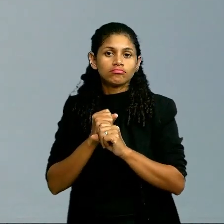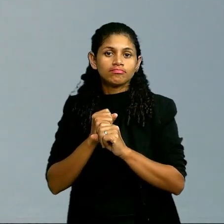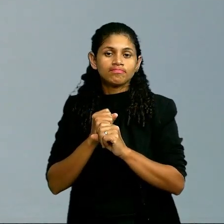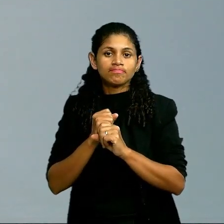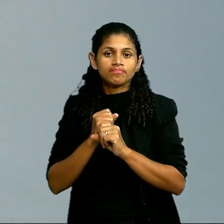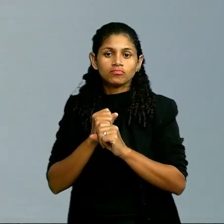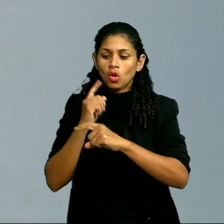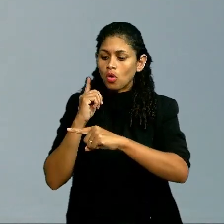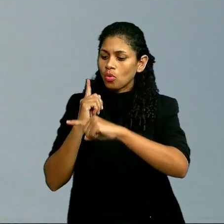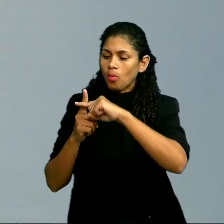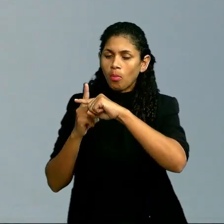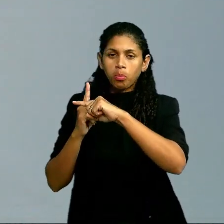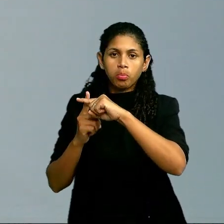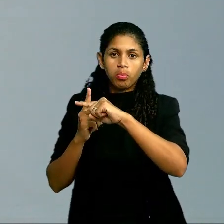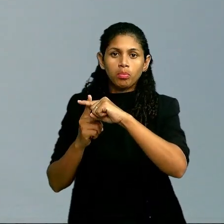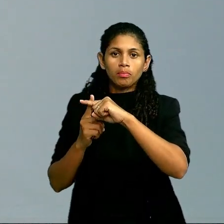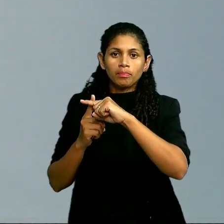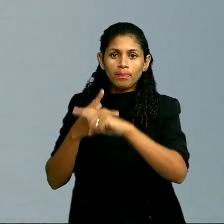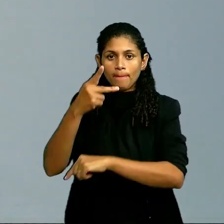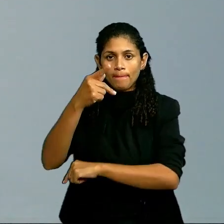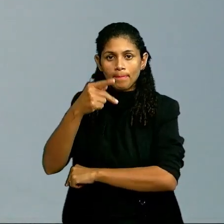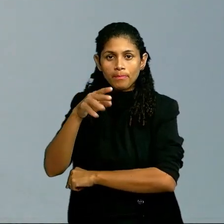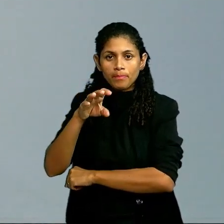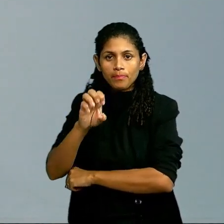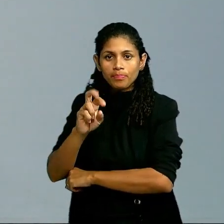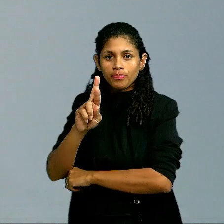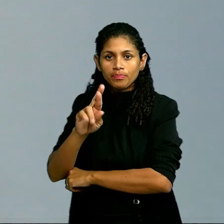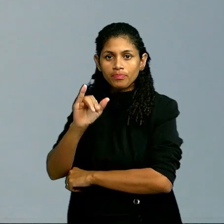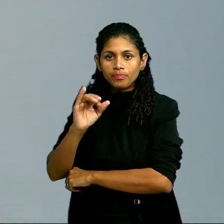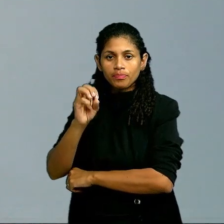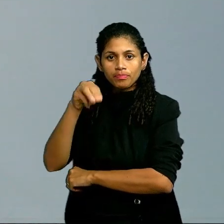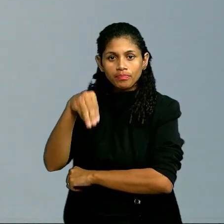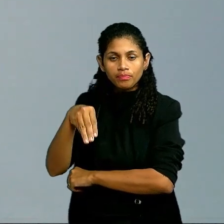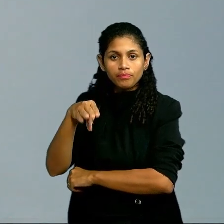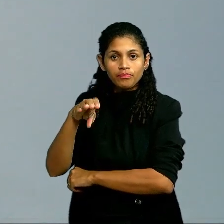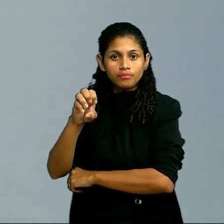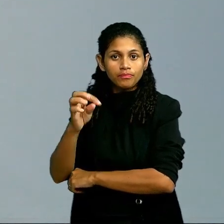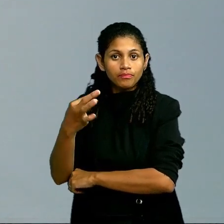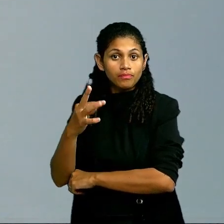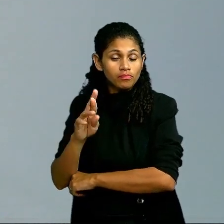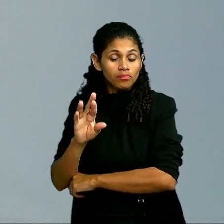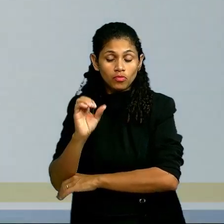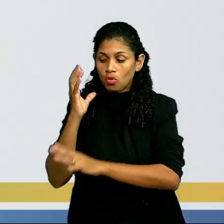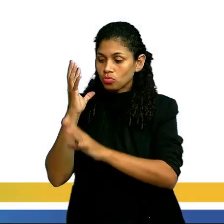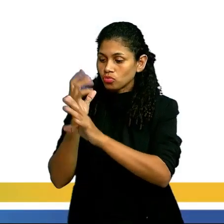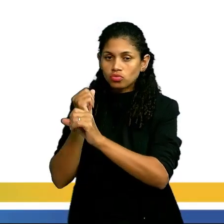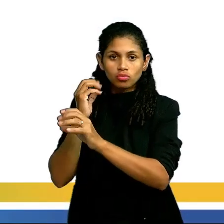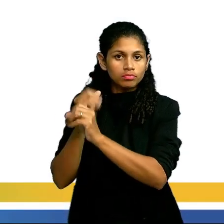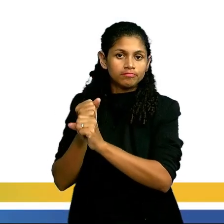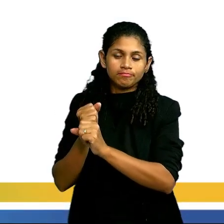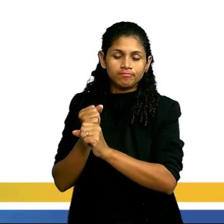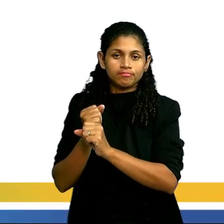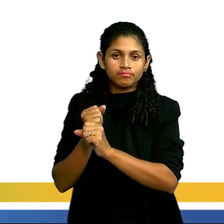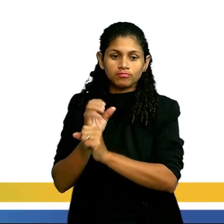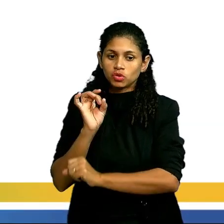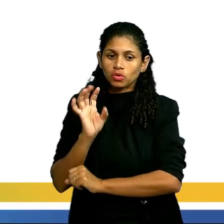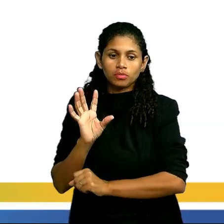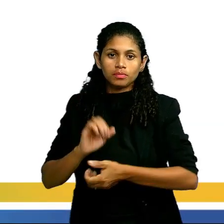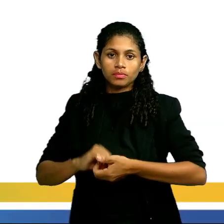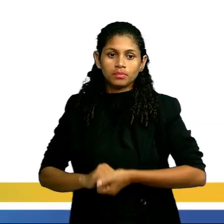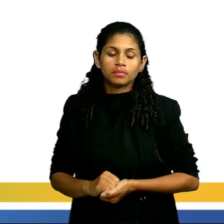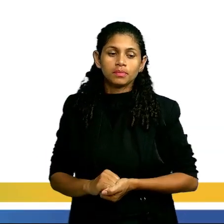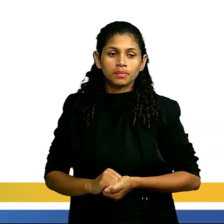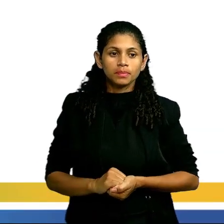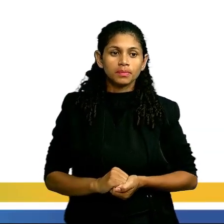números, tá? Perímetro é somar todos os números que a gente encontrar dentro daquele desenho. E é isso que a gente vai